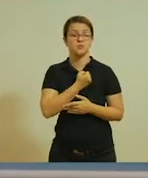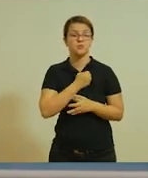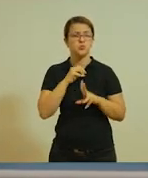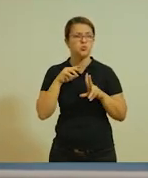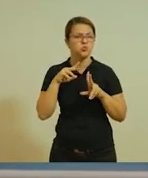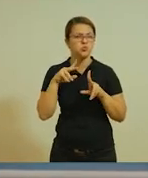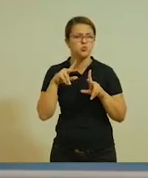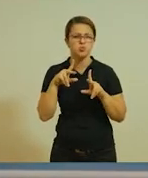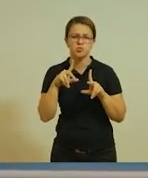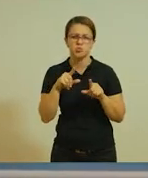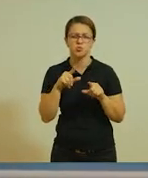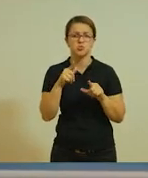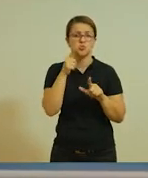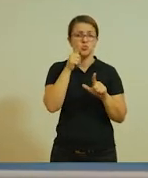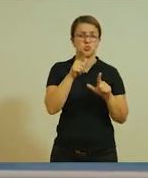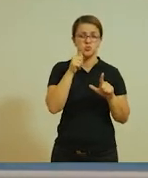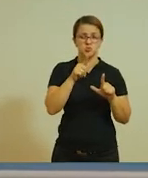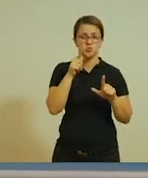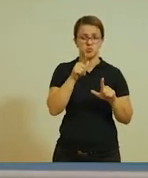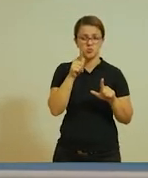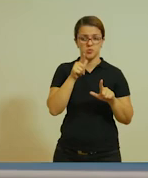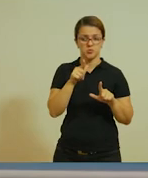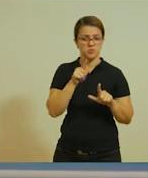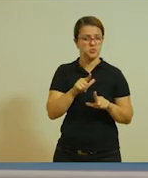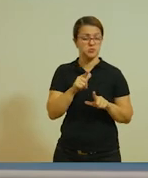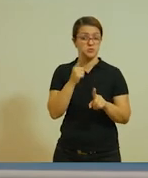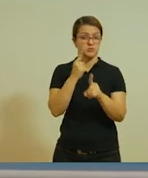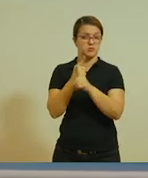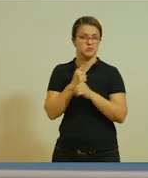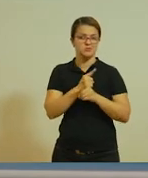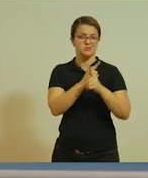que se repete em todos os cálculos que vocês vão descobrir, ok?